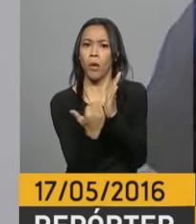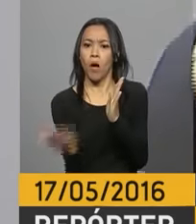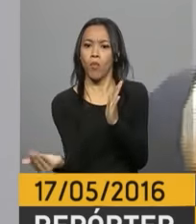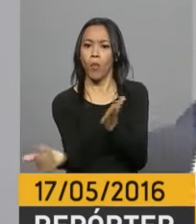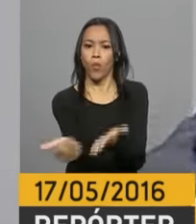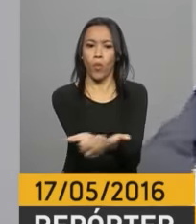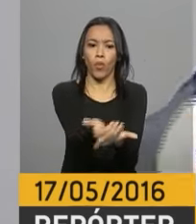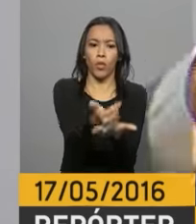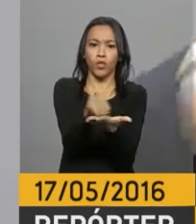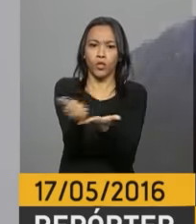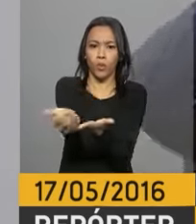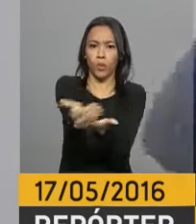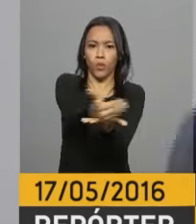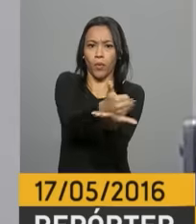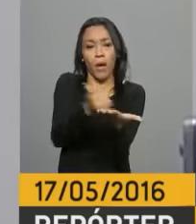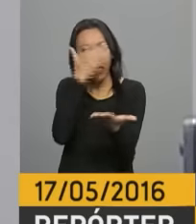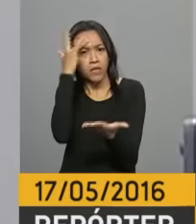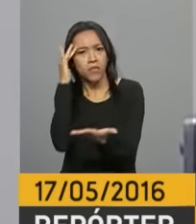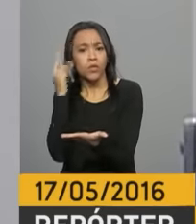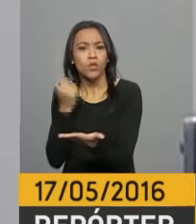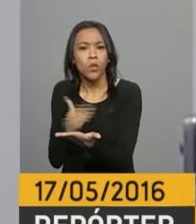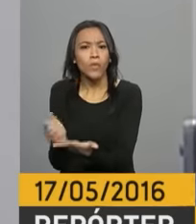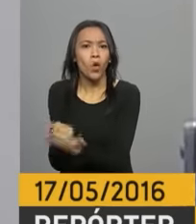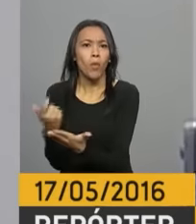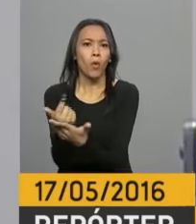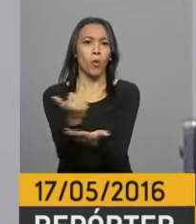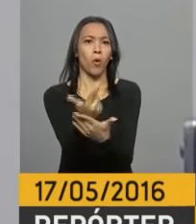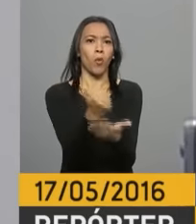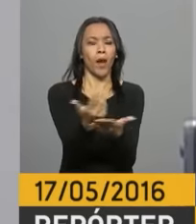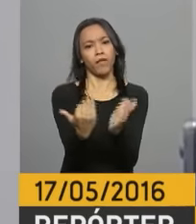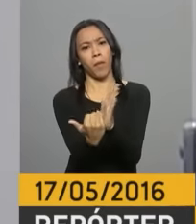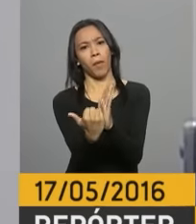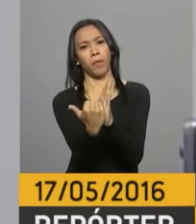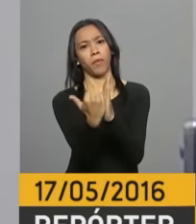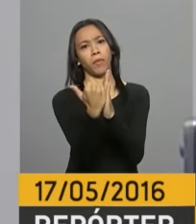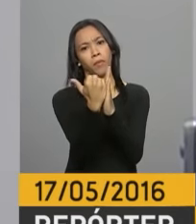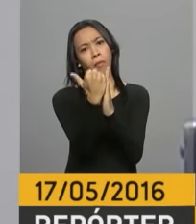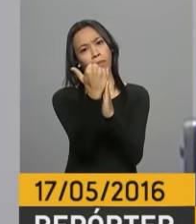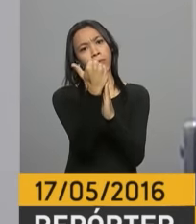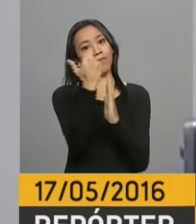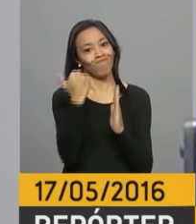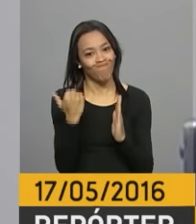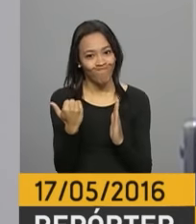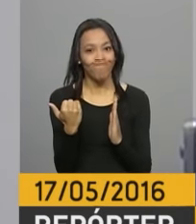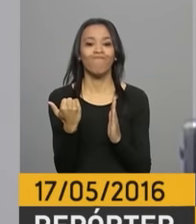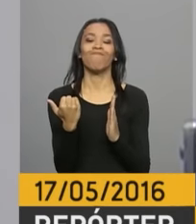arrecadação, aumento do consumo, o que faz com que toda essa equação seja mais